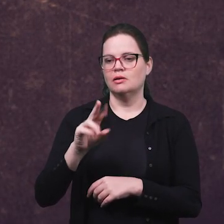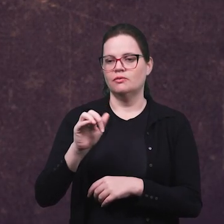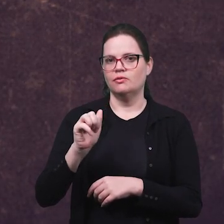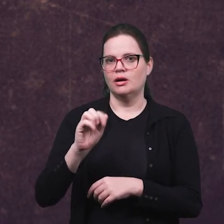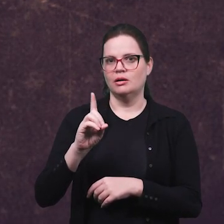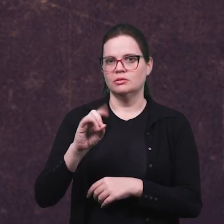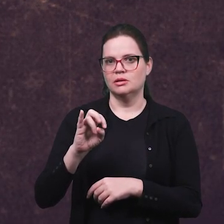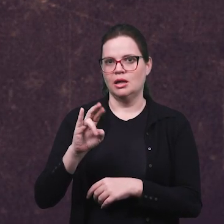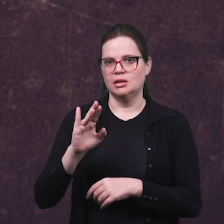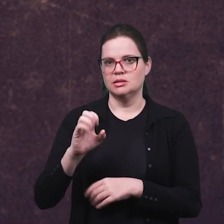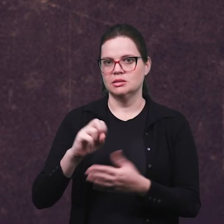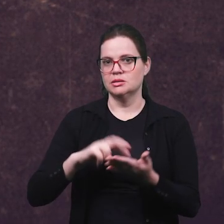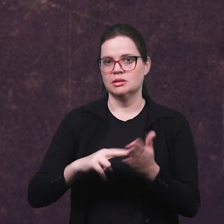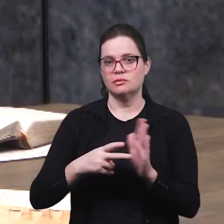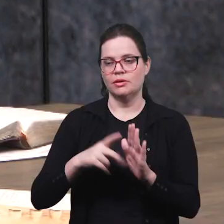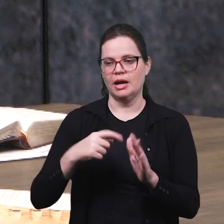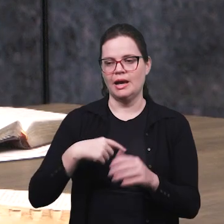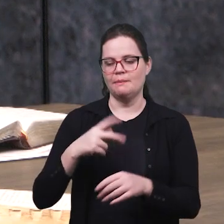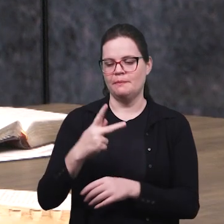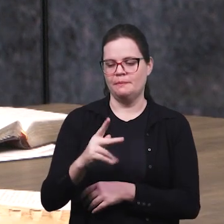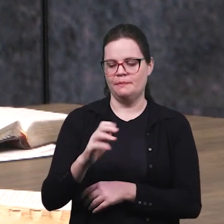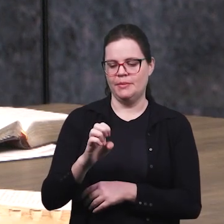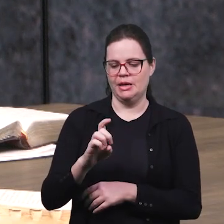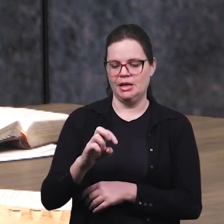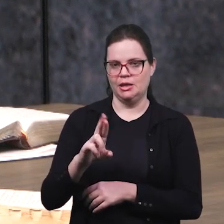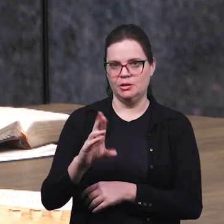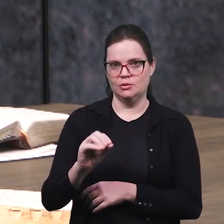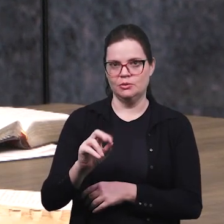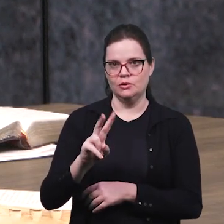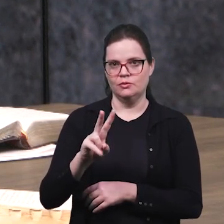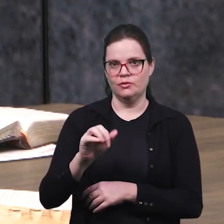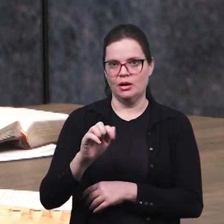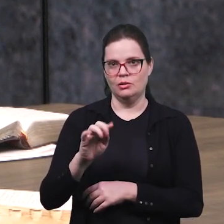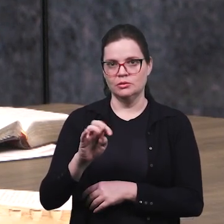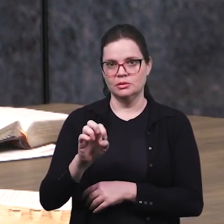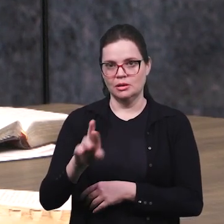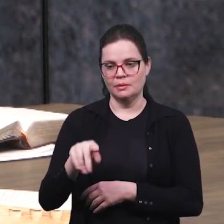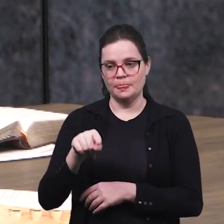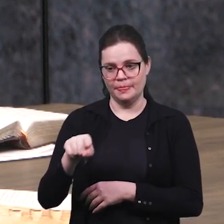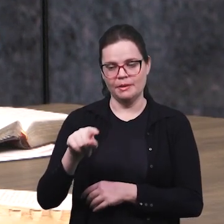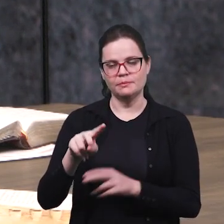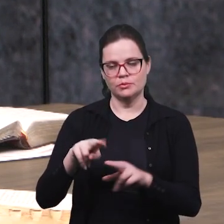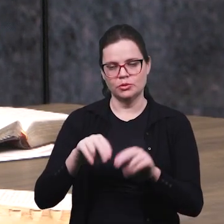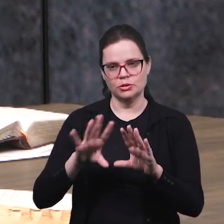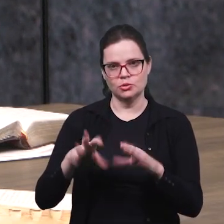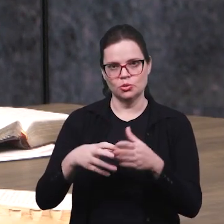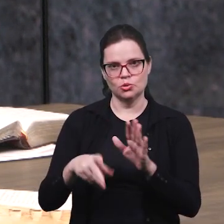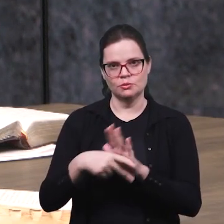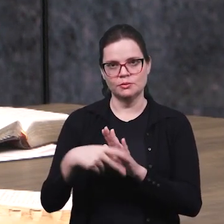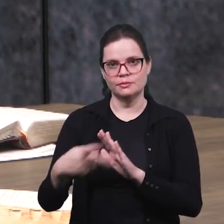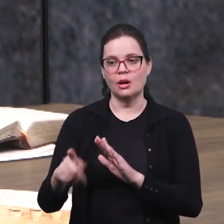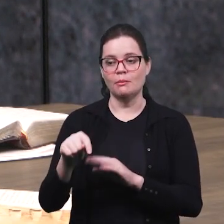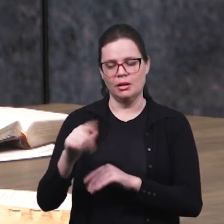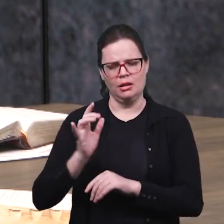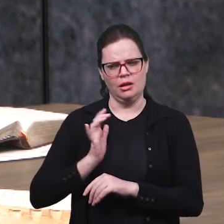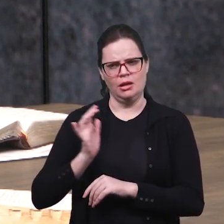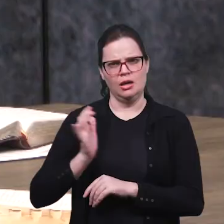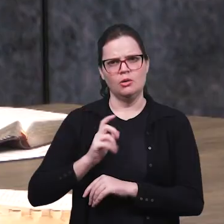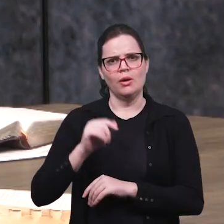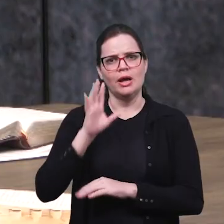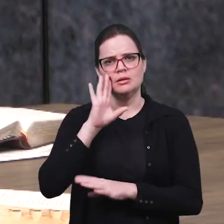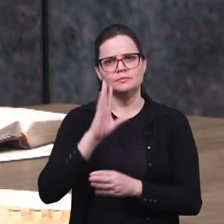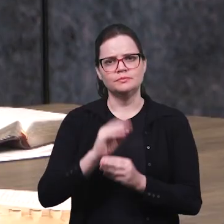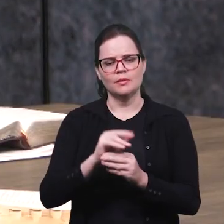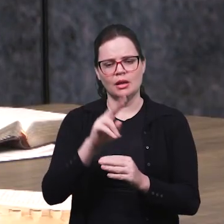né? Muito rico, e ele teve um contato, né, com a Bíblia, com a palavra, e esse contato mudou o entendimento dele, né, levou